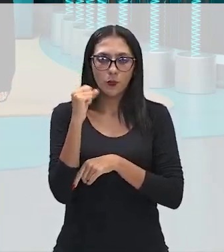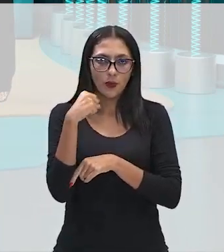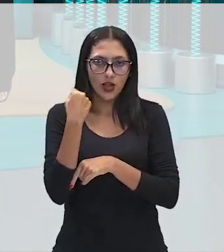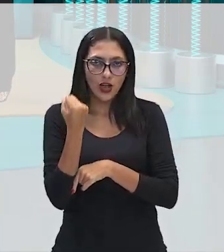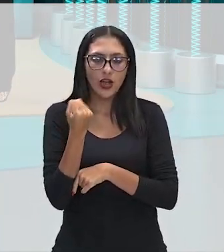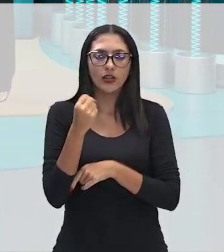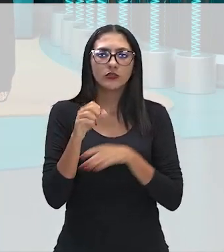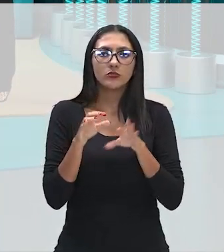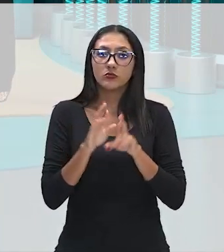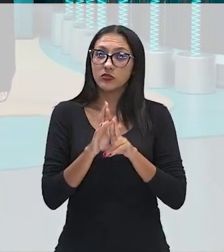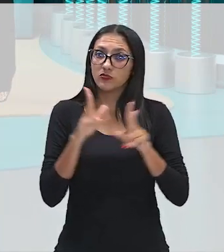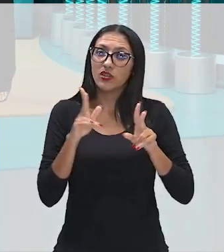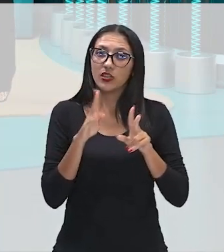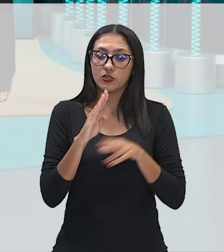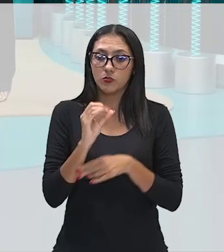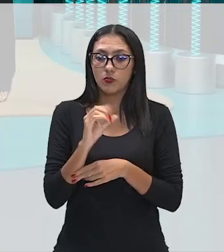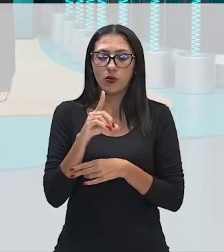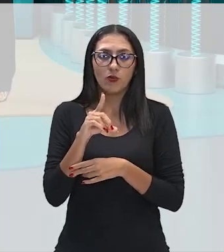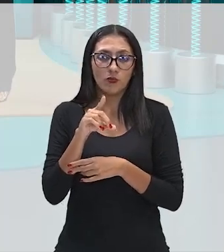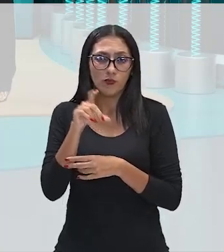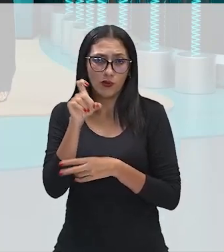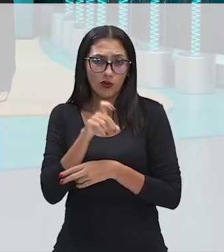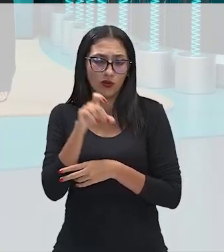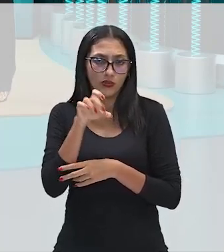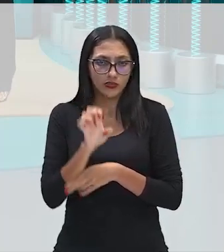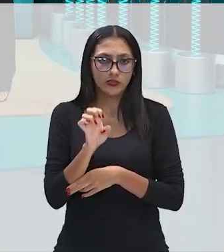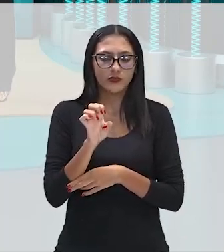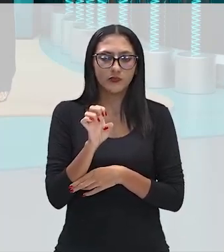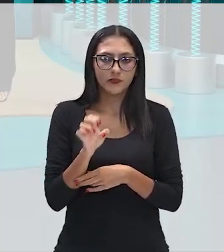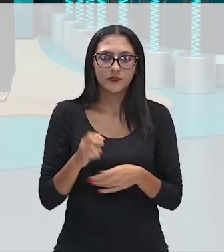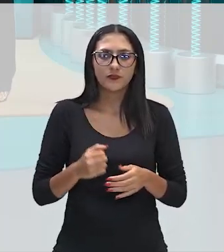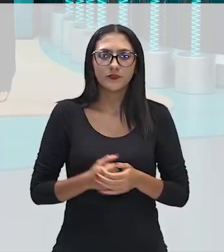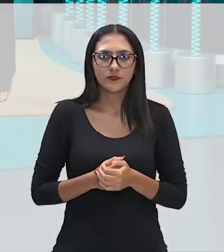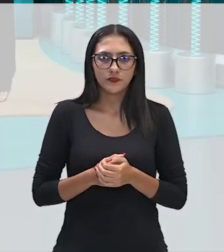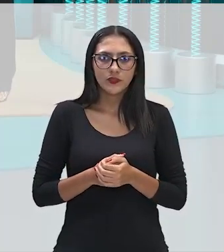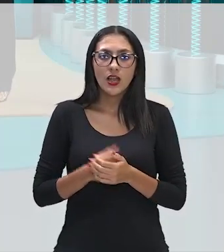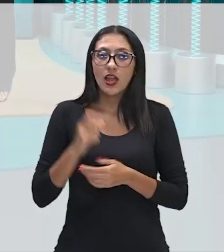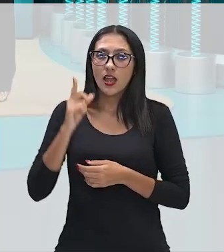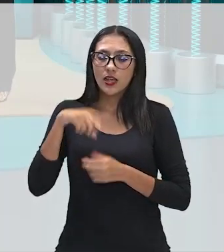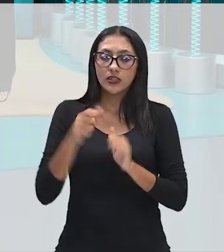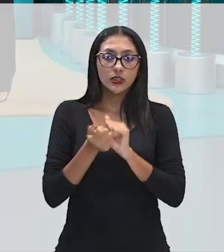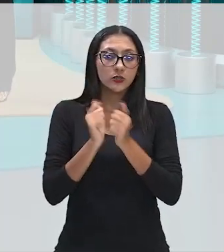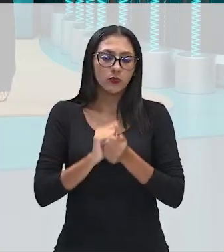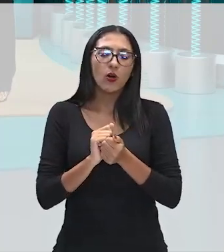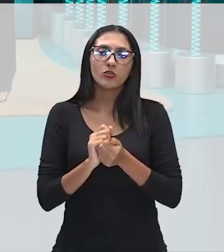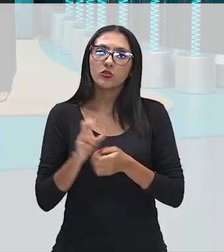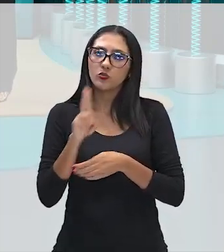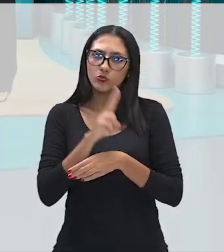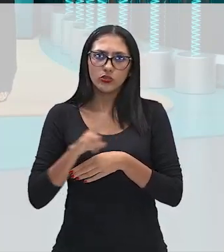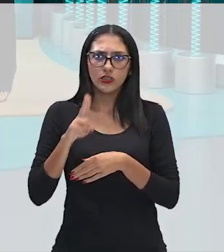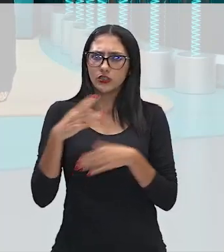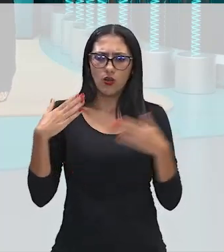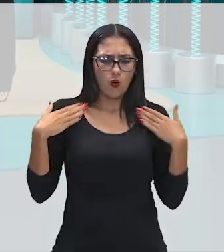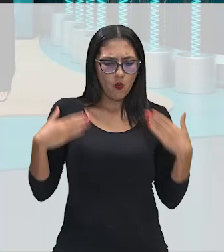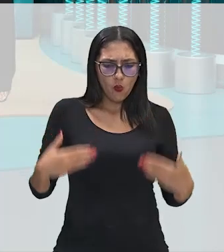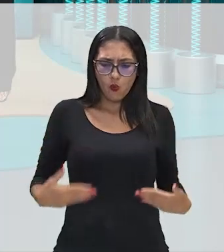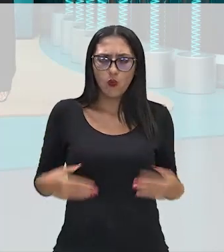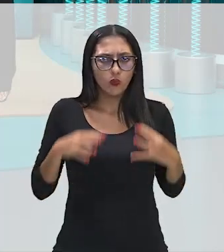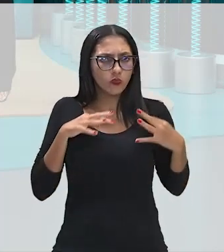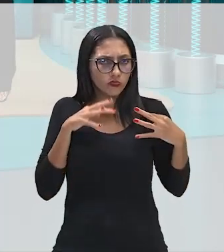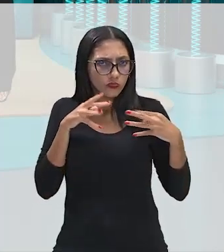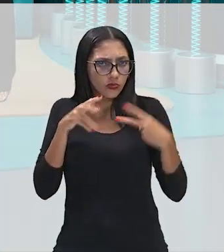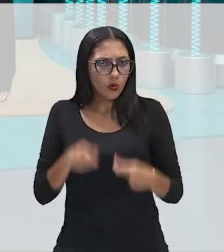boxe, que utiliza apenas a parte superior. No Muay Thai é utilizado também os joelhos, né? E a canela, né?